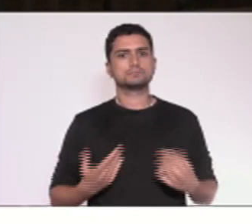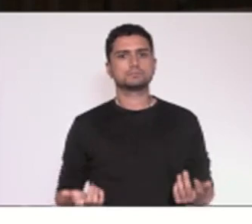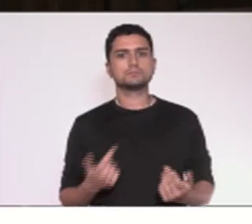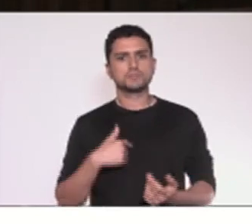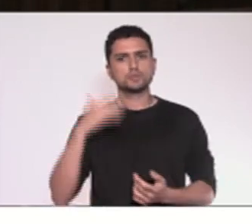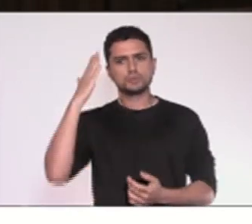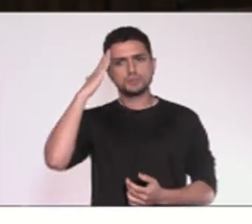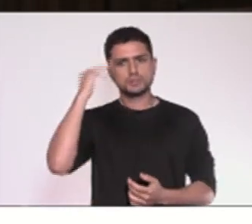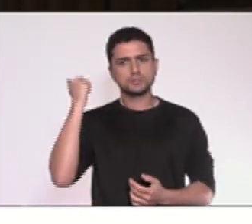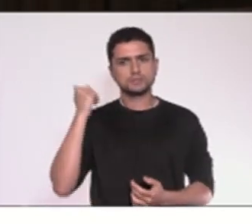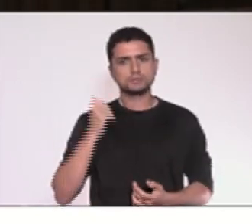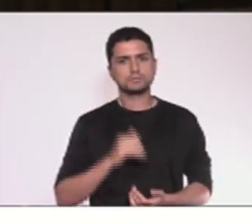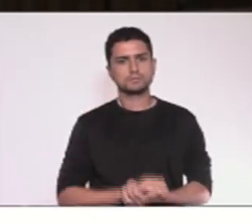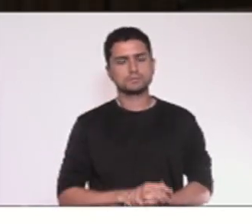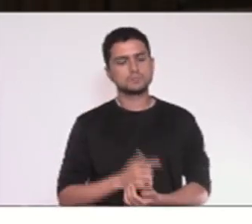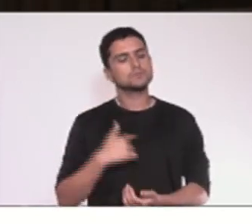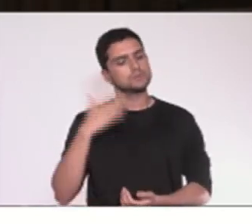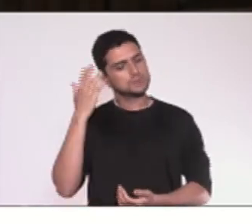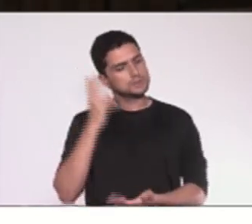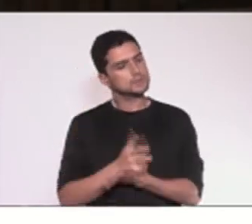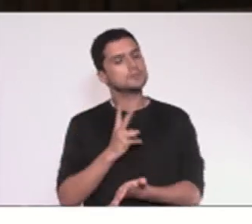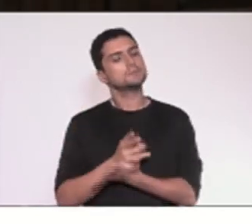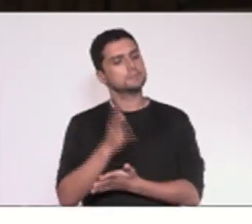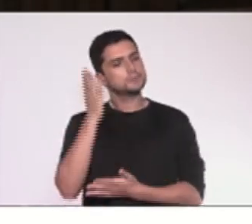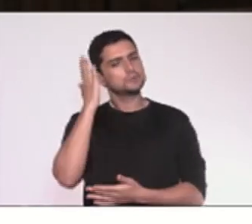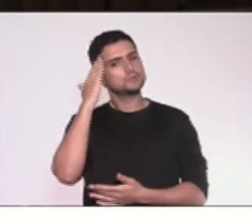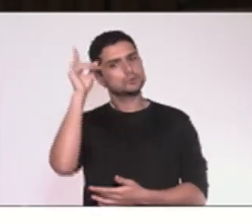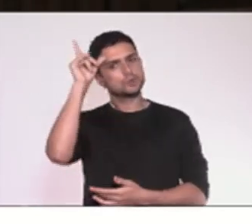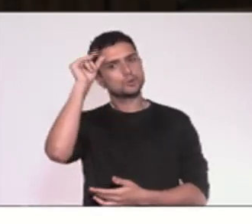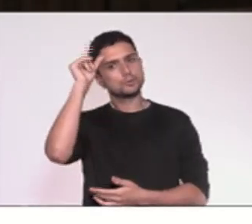Sei e sempre soube que essa